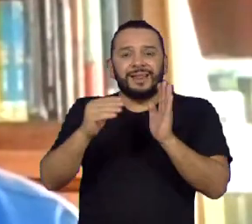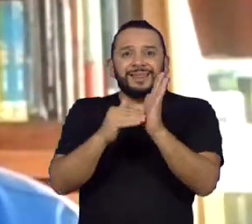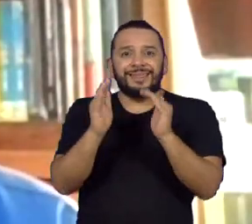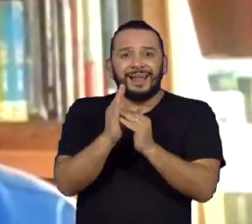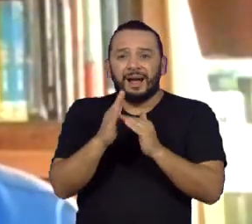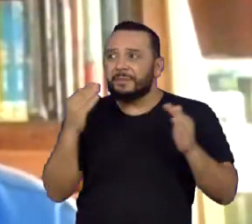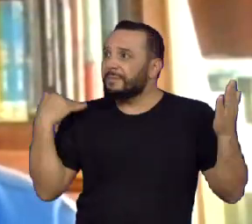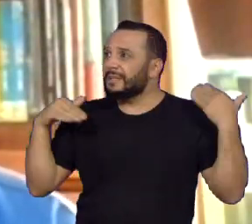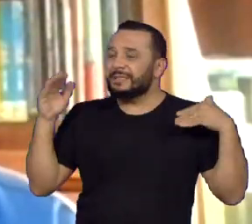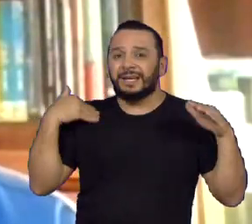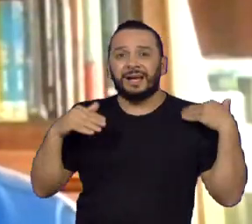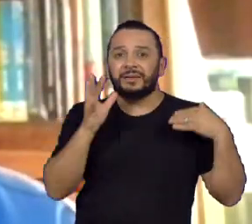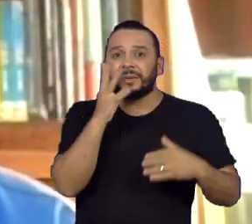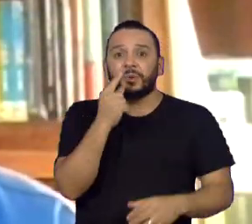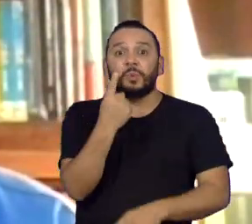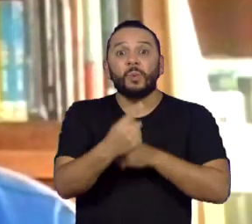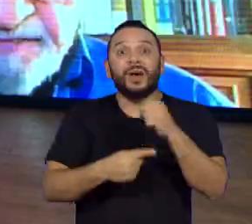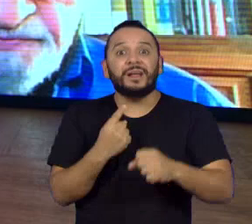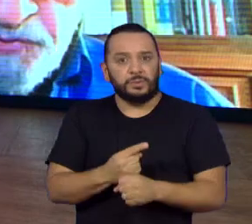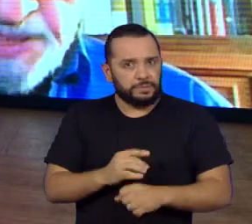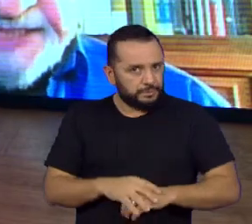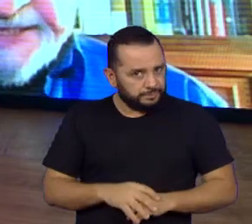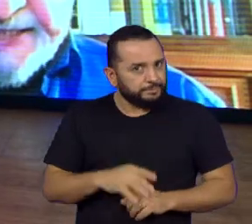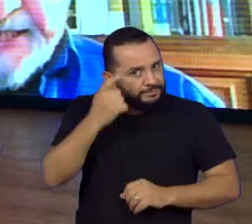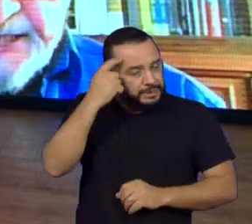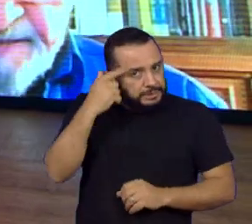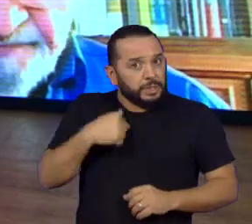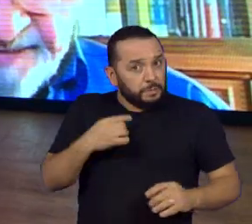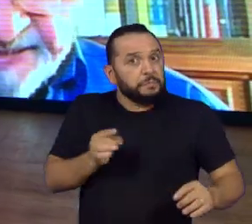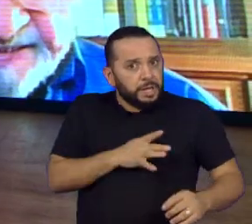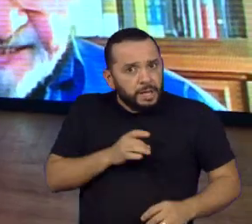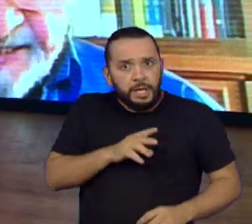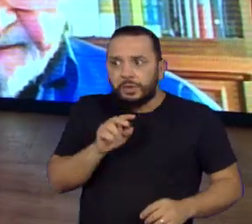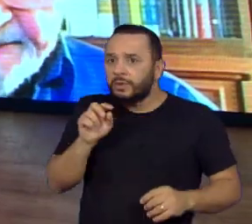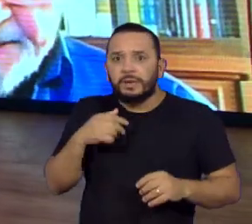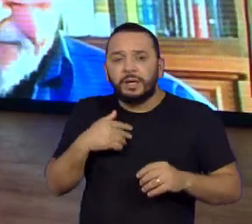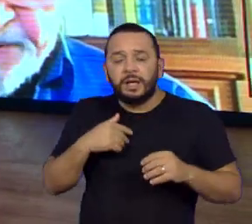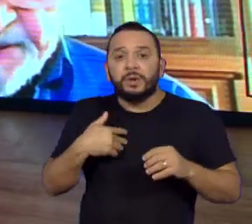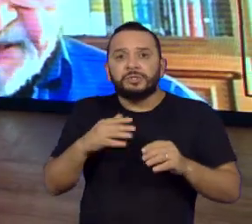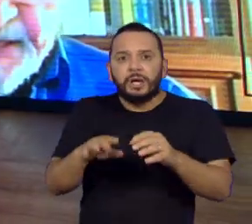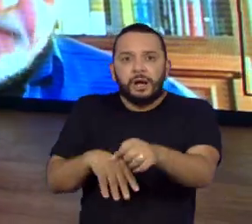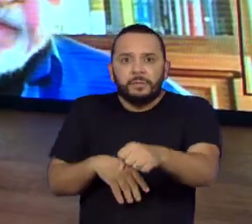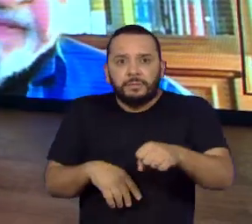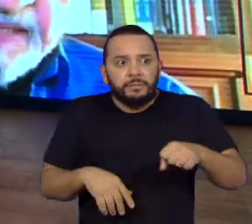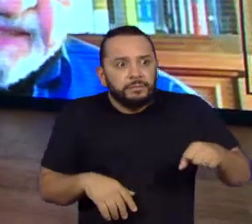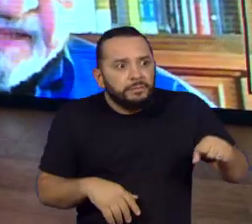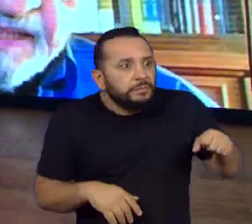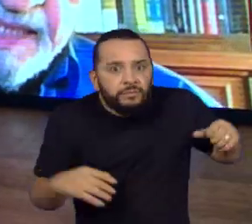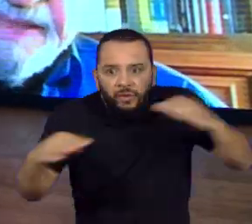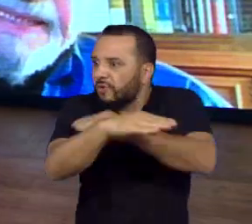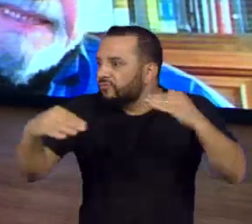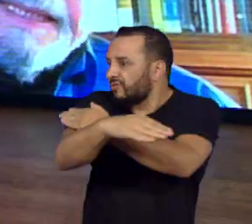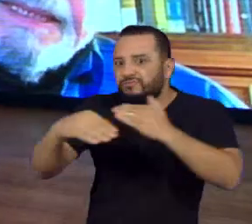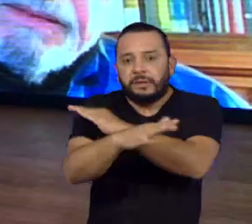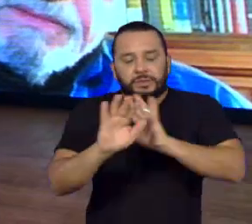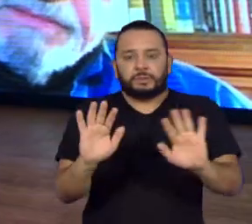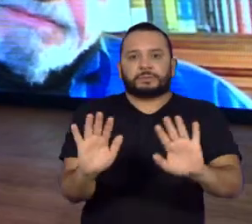Paulo. Então, calculem o trauma que foi enfrentar, depois de sair de uma pequena